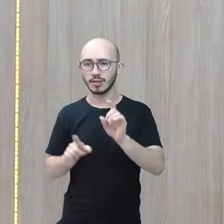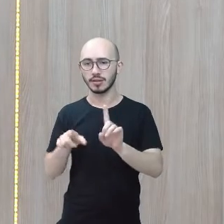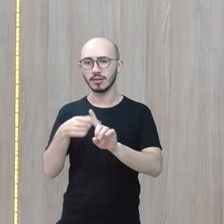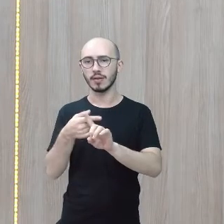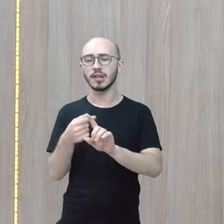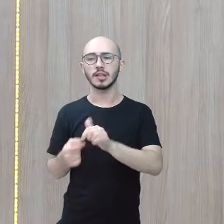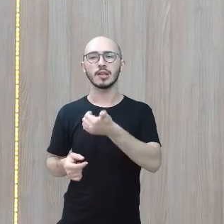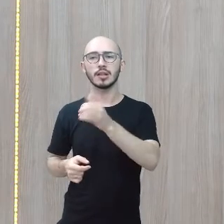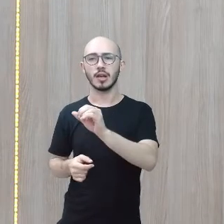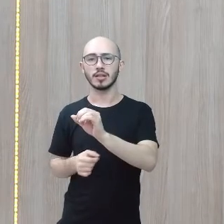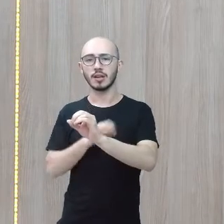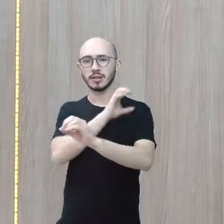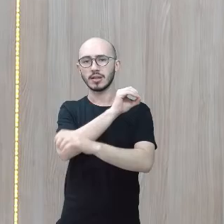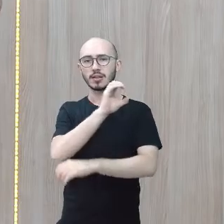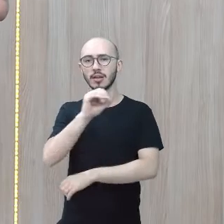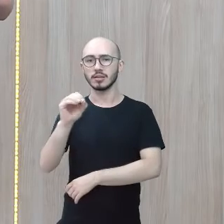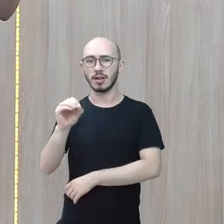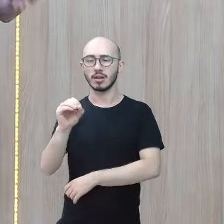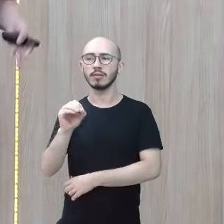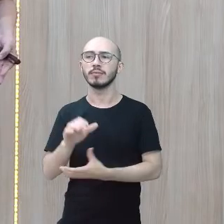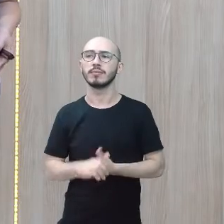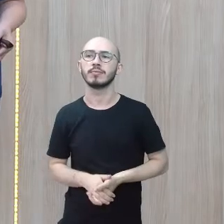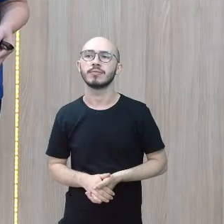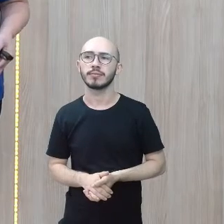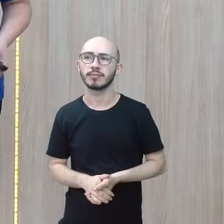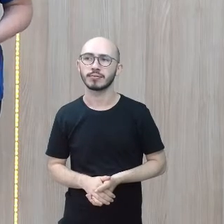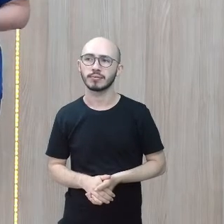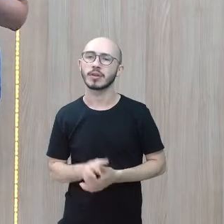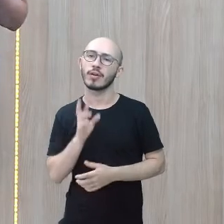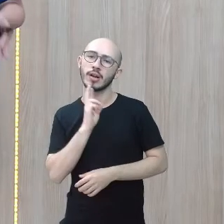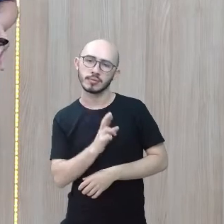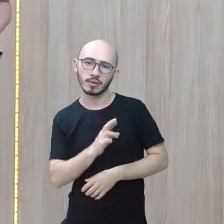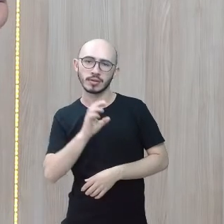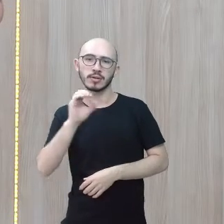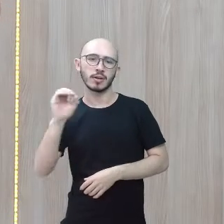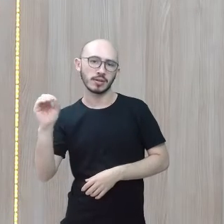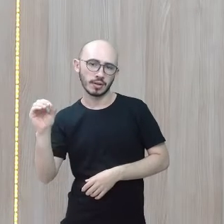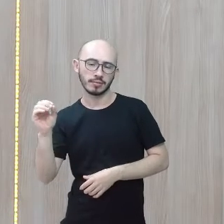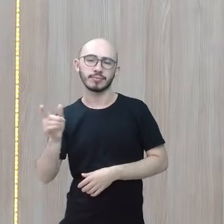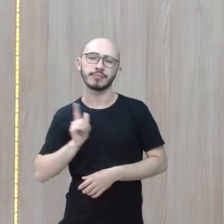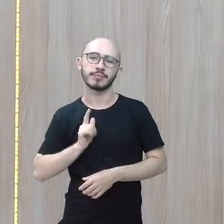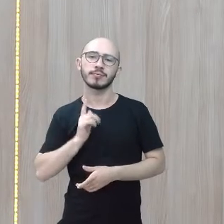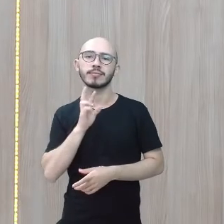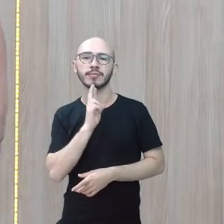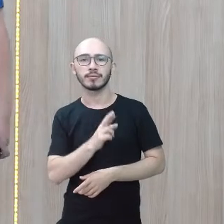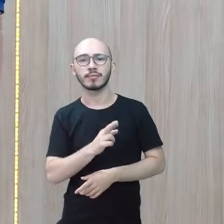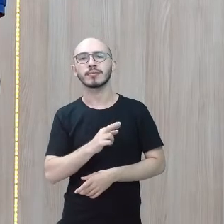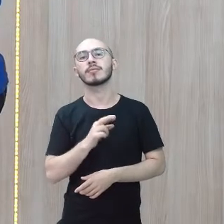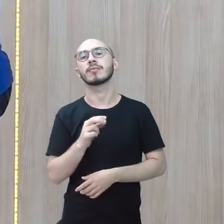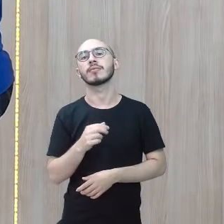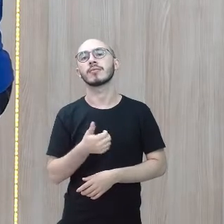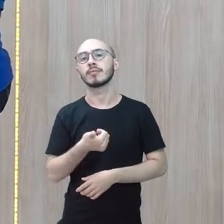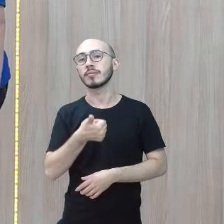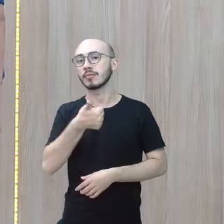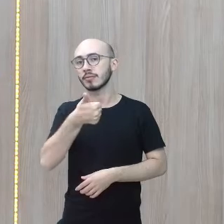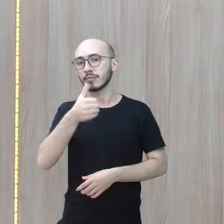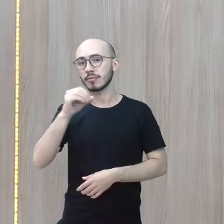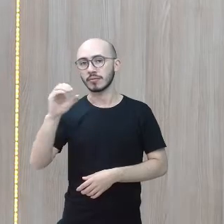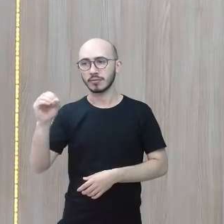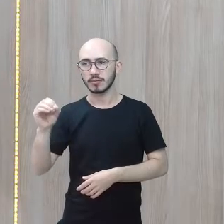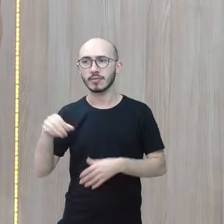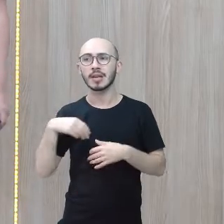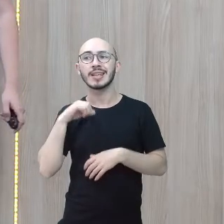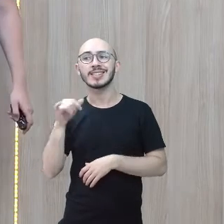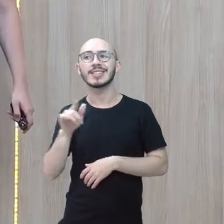né? 3 zeros, então vai aparecer 3 zeros na resposta, isso vai dar 1000. Então, se eu tenho 100